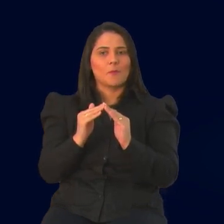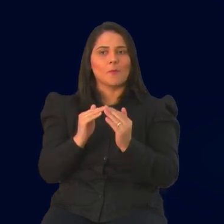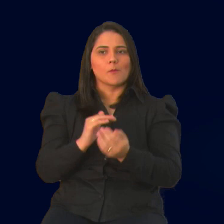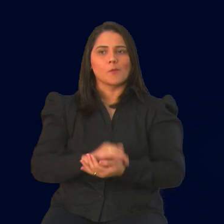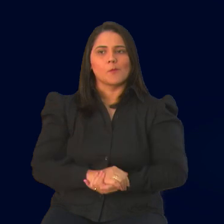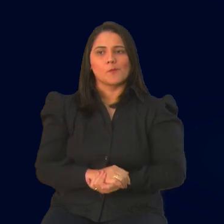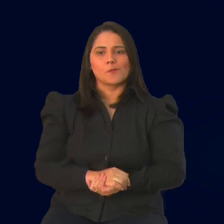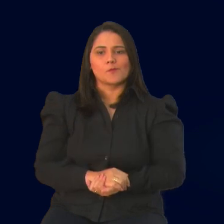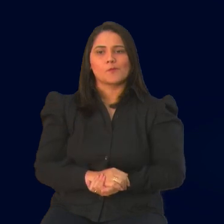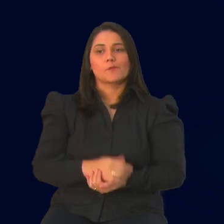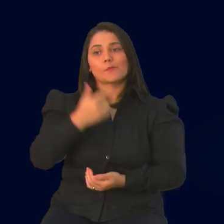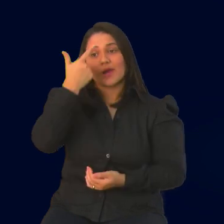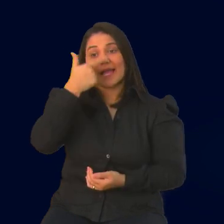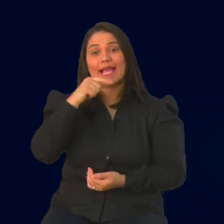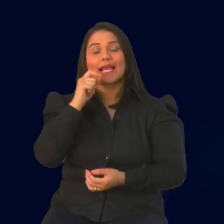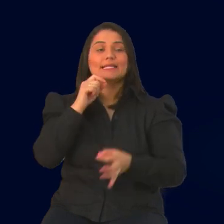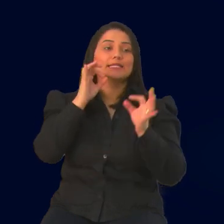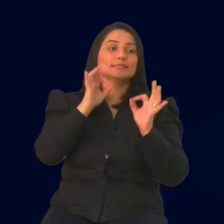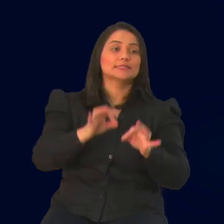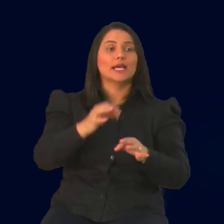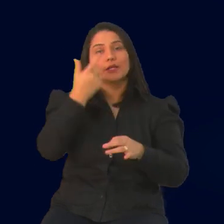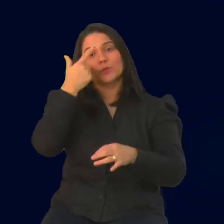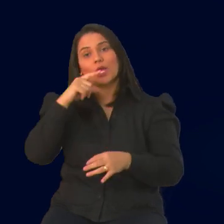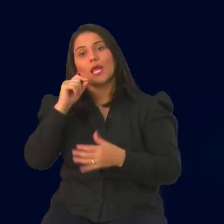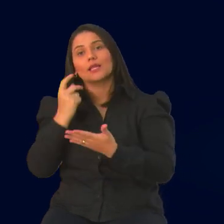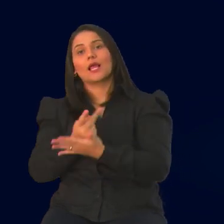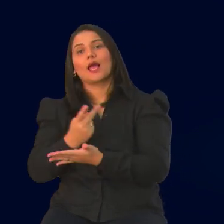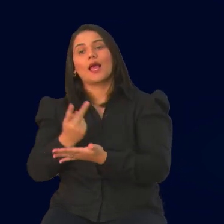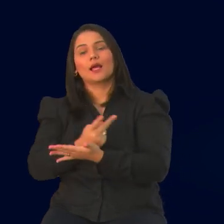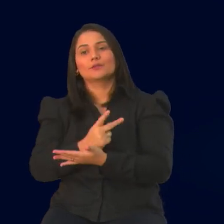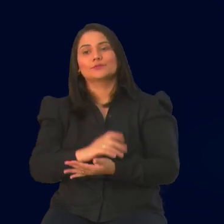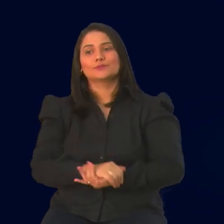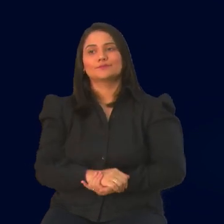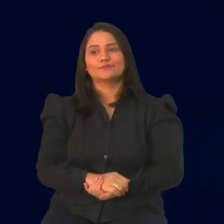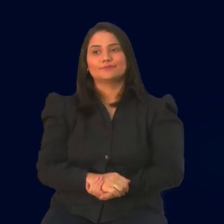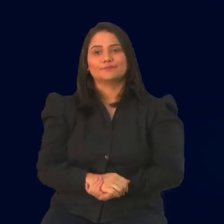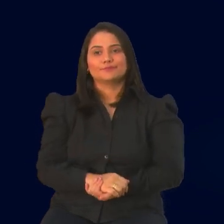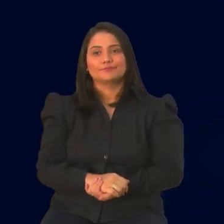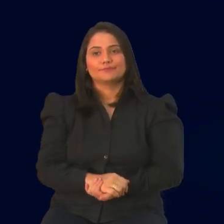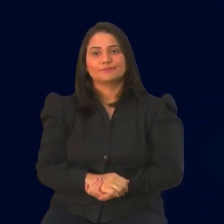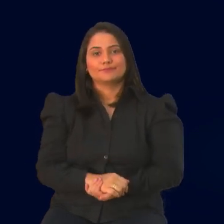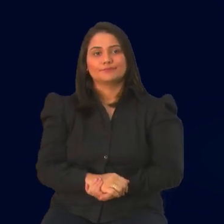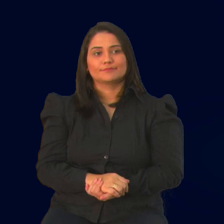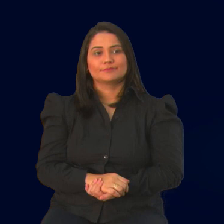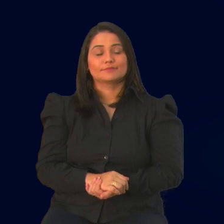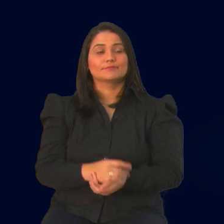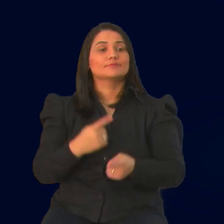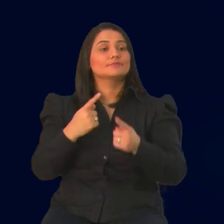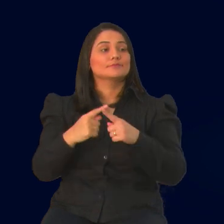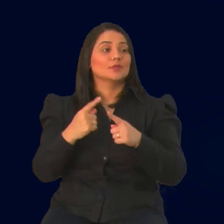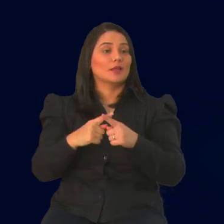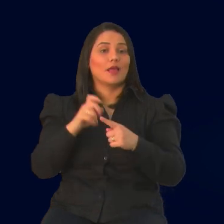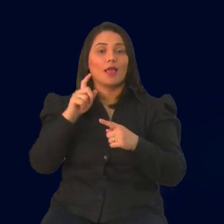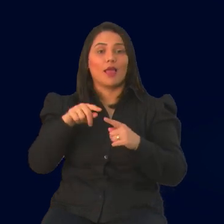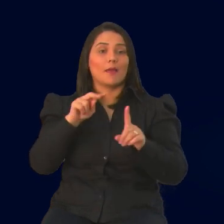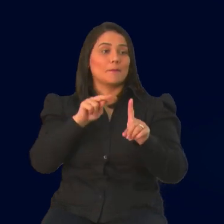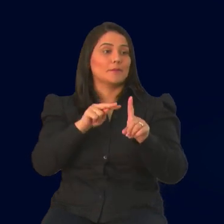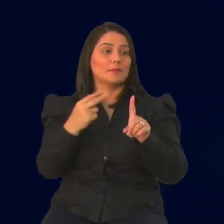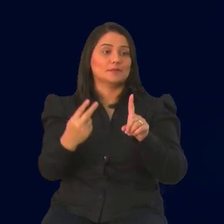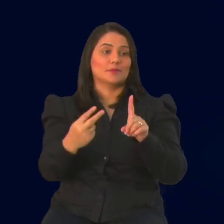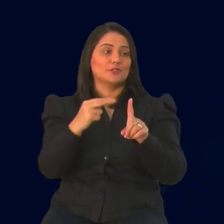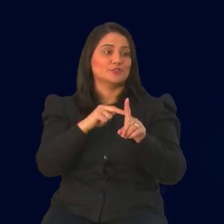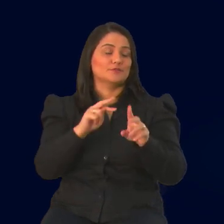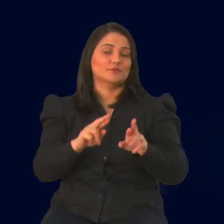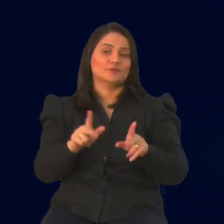Quem está certo e quem está errado? Ninguém. Porque é uma questão de